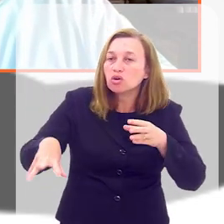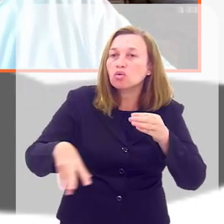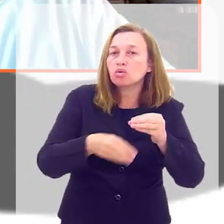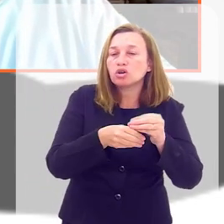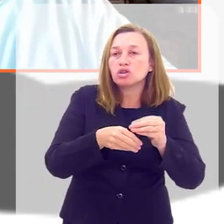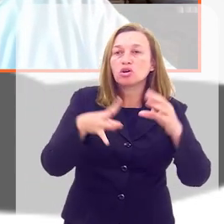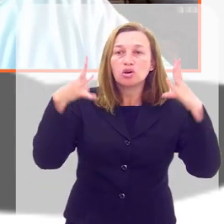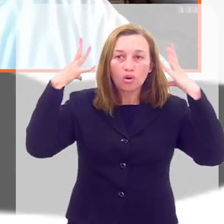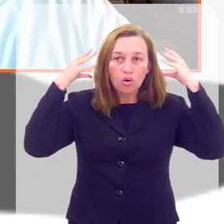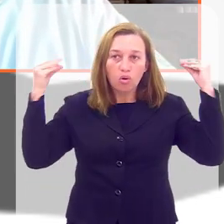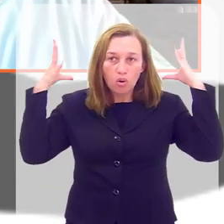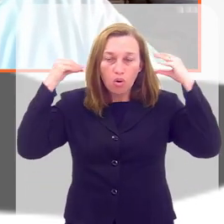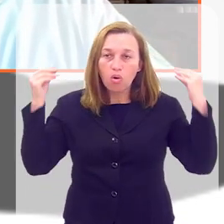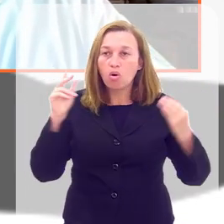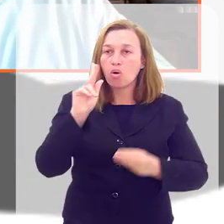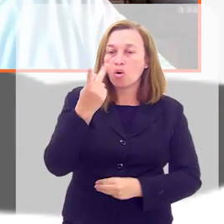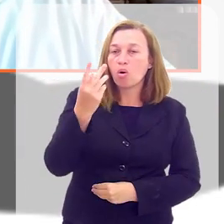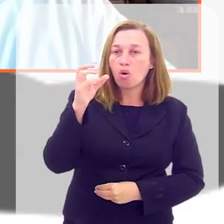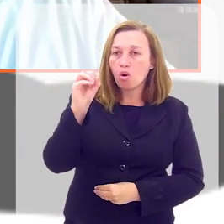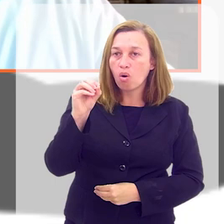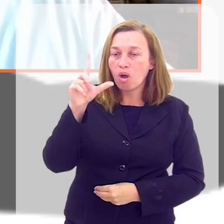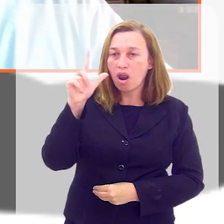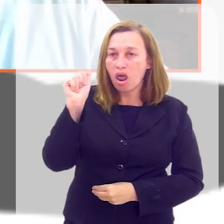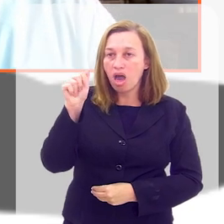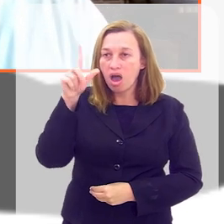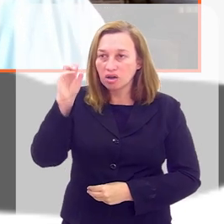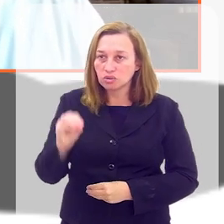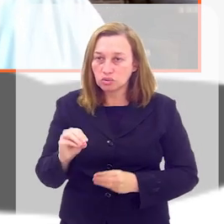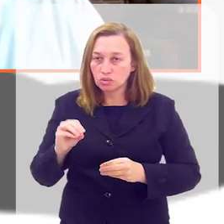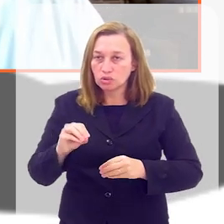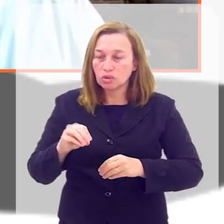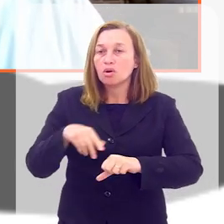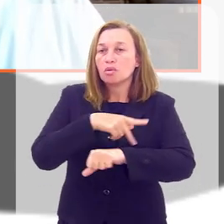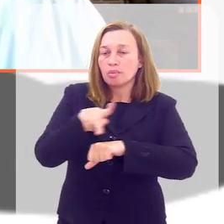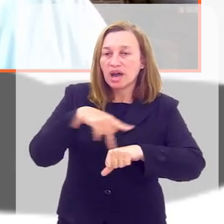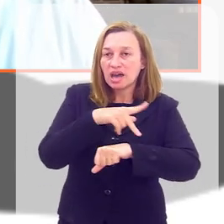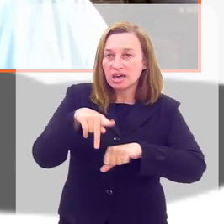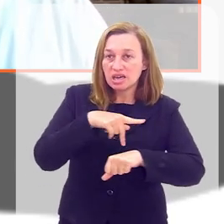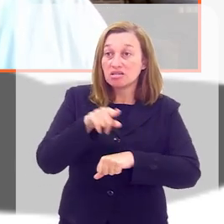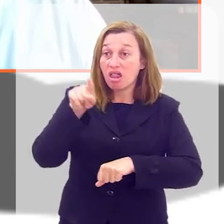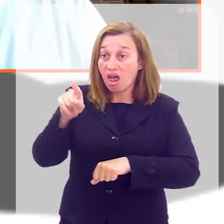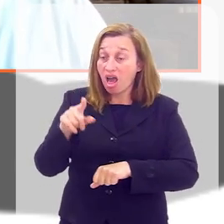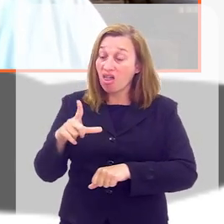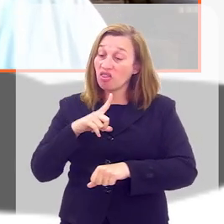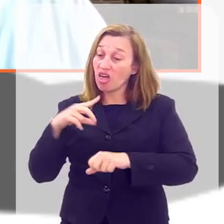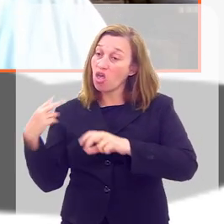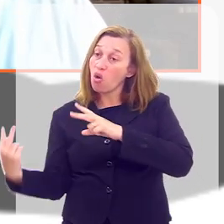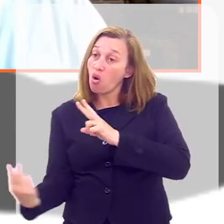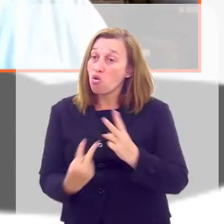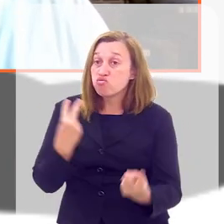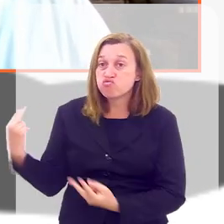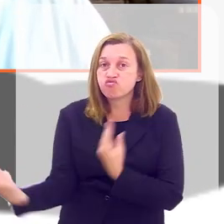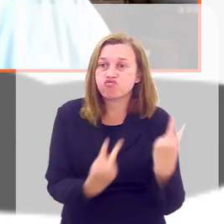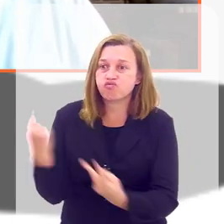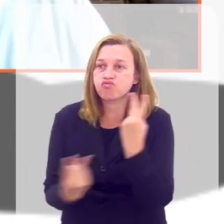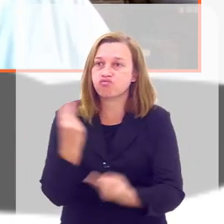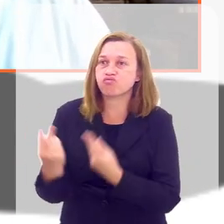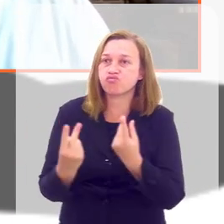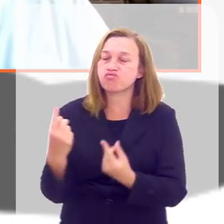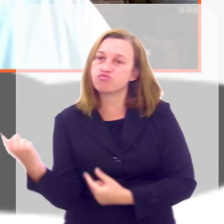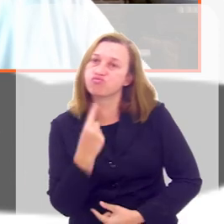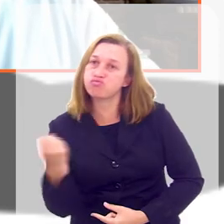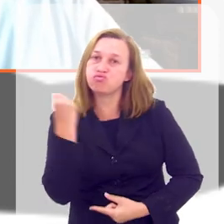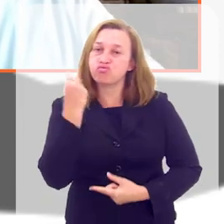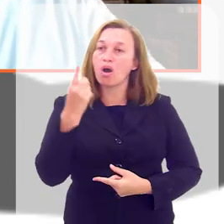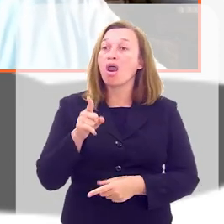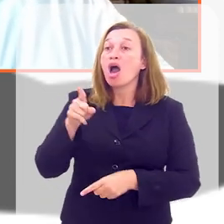ali é uma área que frequentemente é vítima de furacões Como que o material se comporta diante